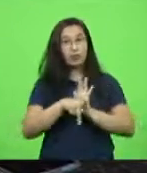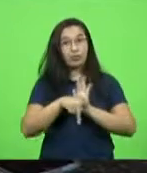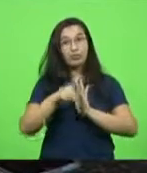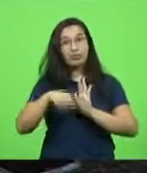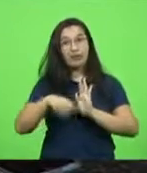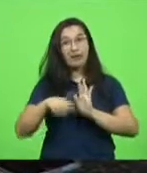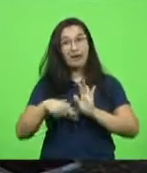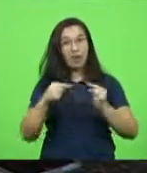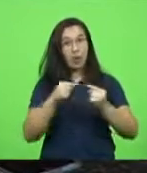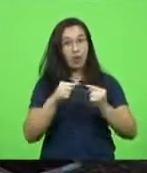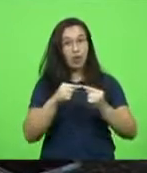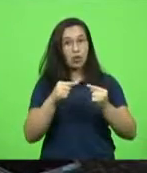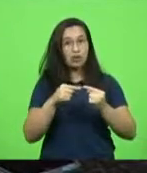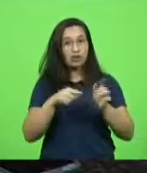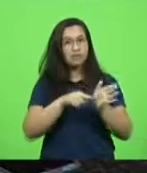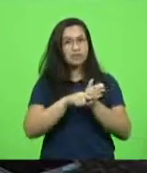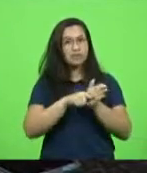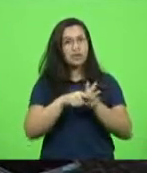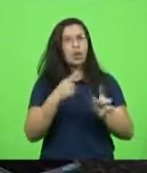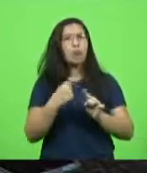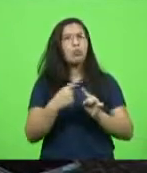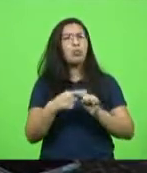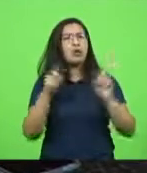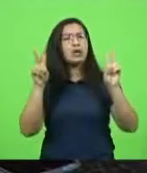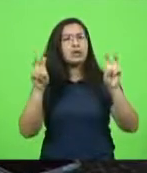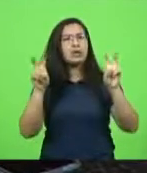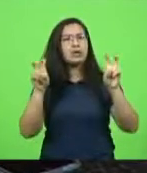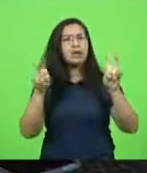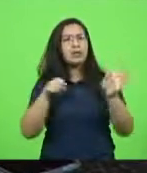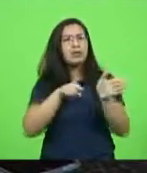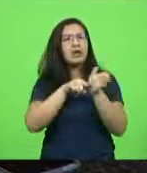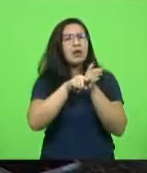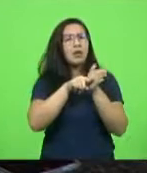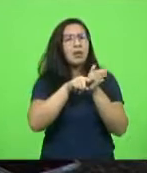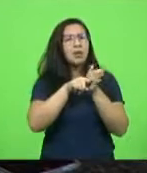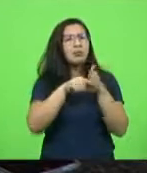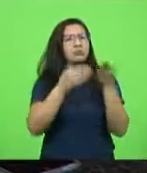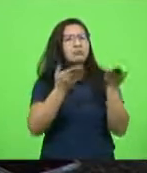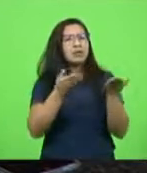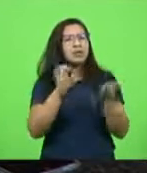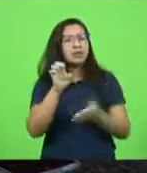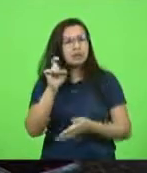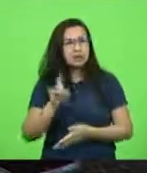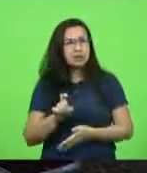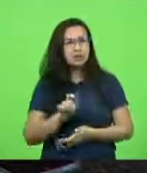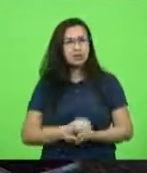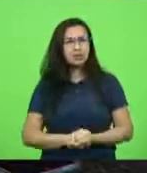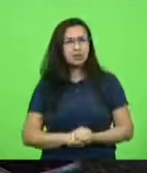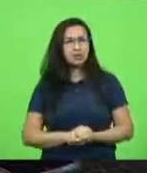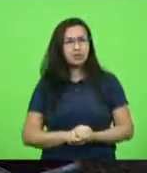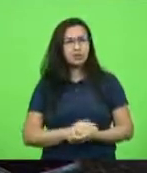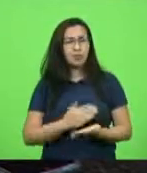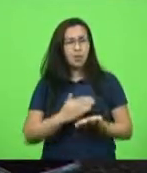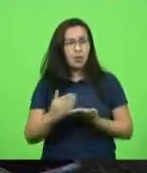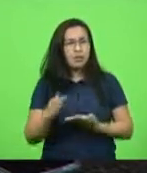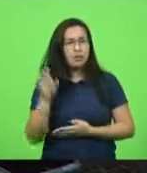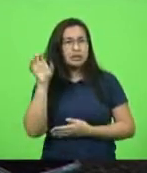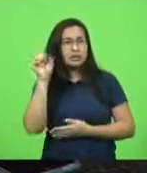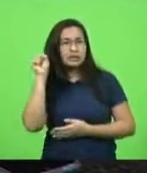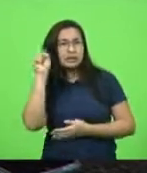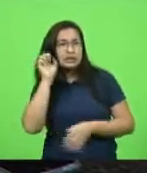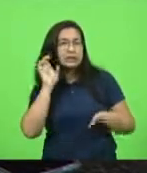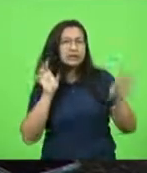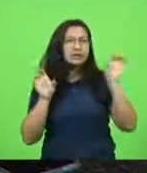porque que tu abordando esse tema de fiscalizar O que faz o Executivo já tô começando a escutar aqui